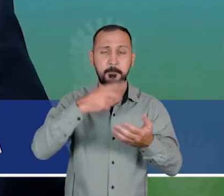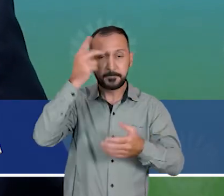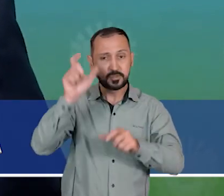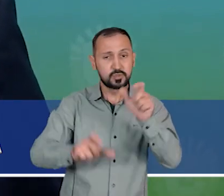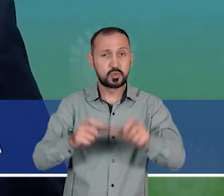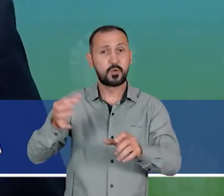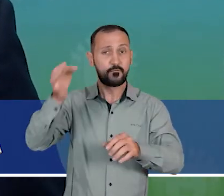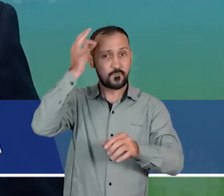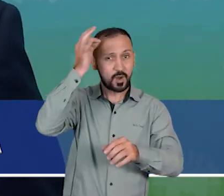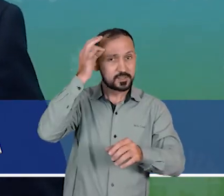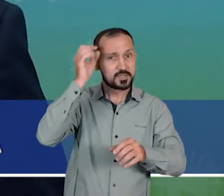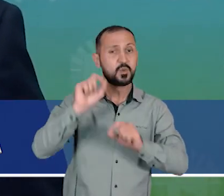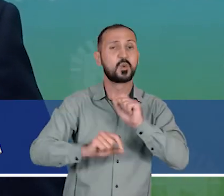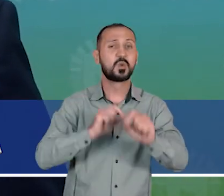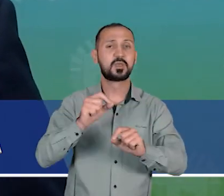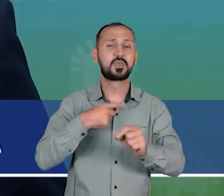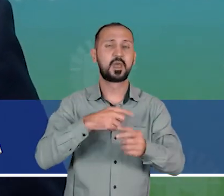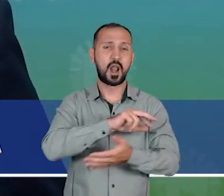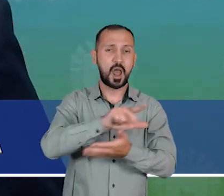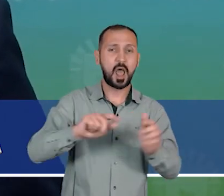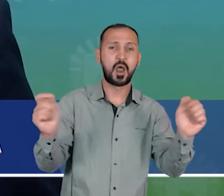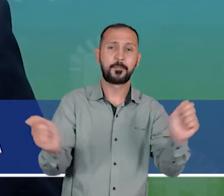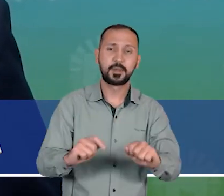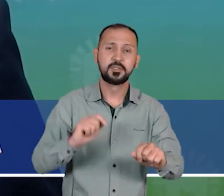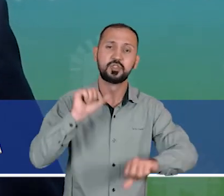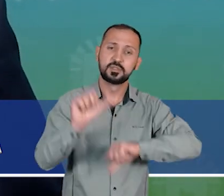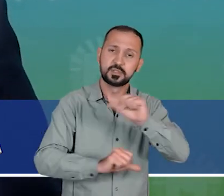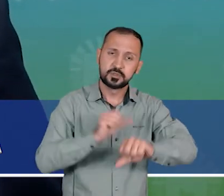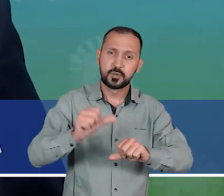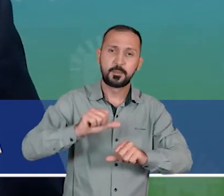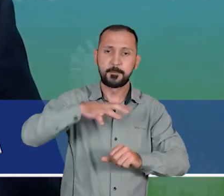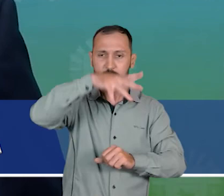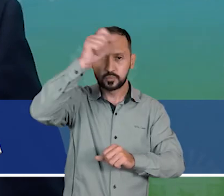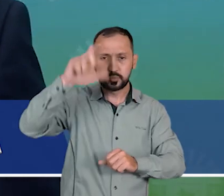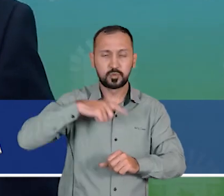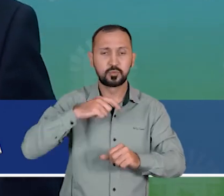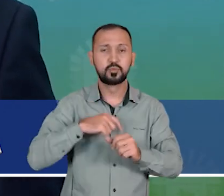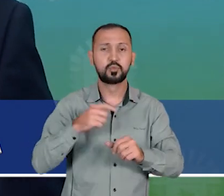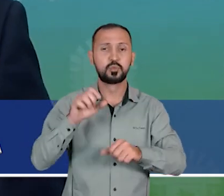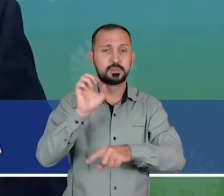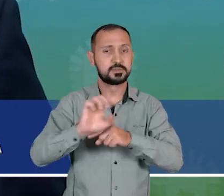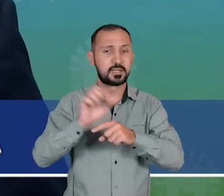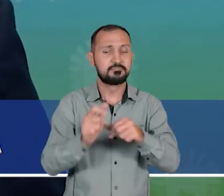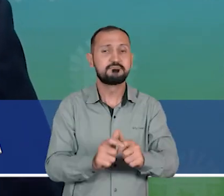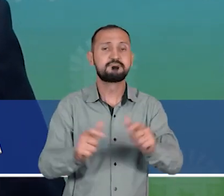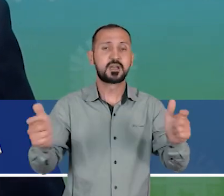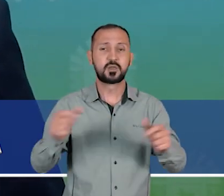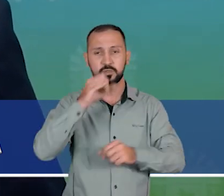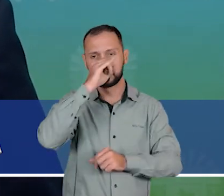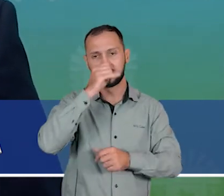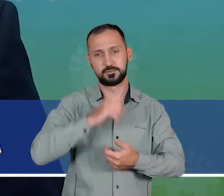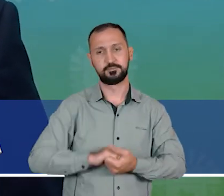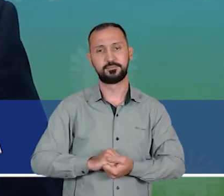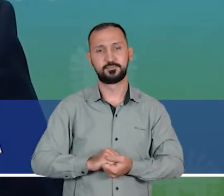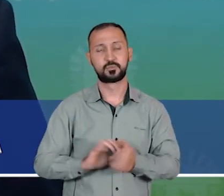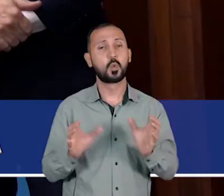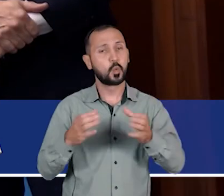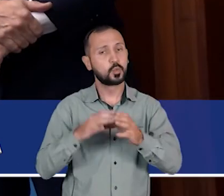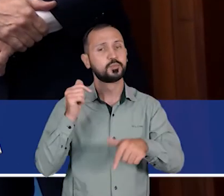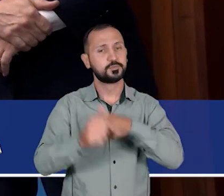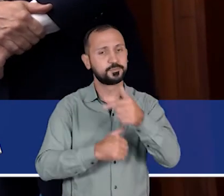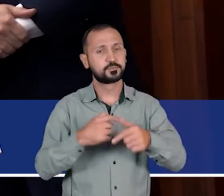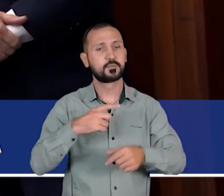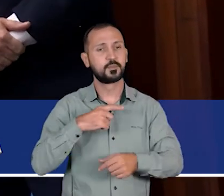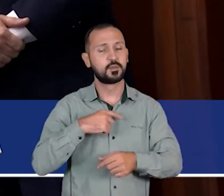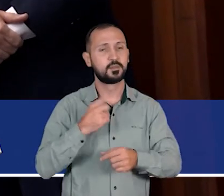tem empreendedores vocacionados com todas as condições de transformar o Mato Grosso do Sul no maior estado produtor de suíno.